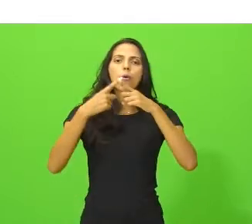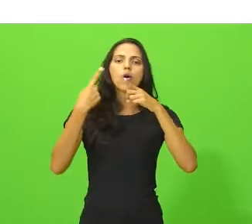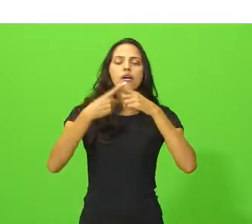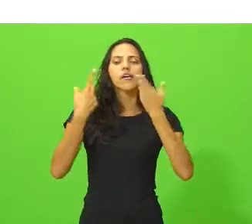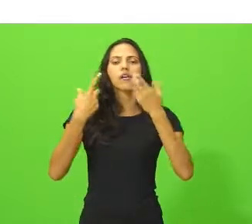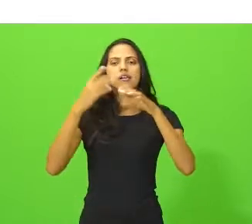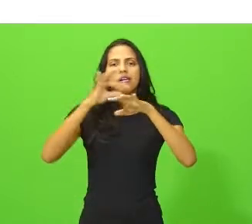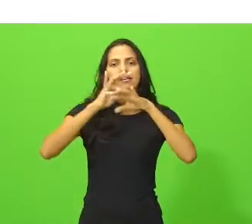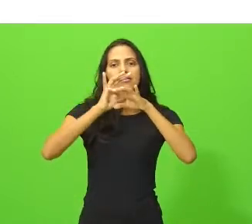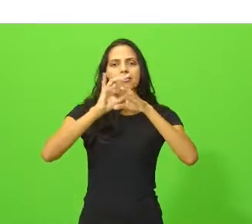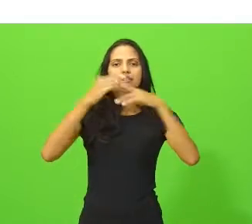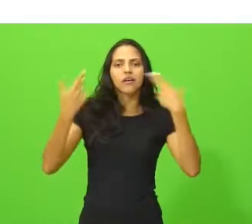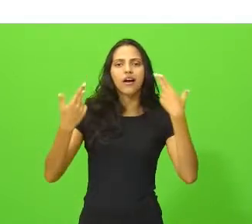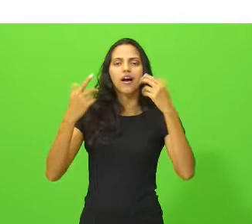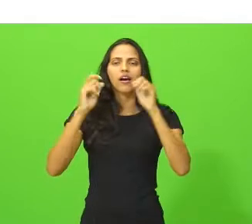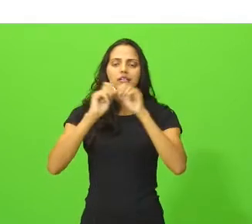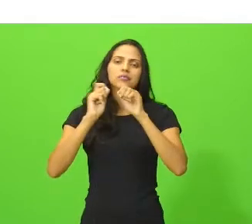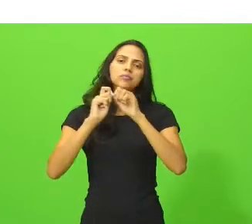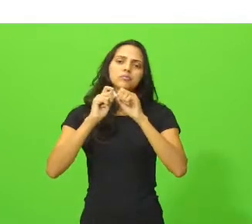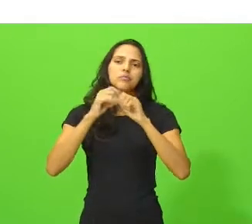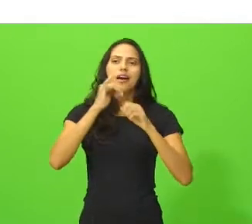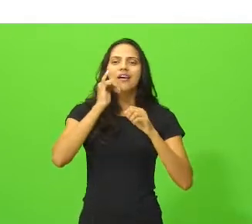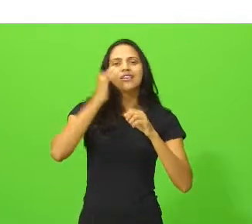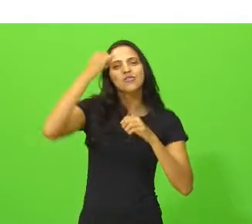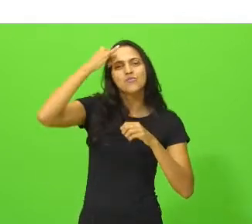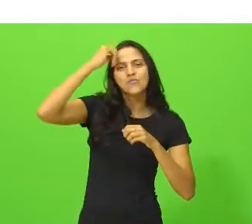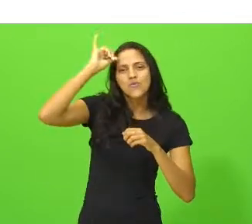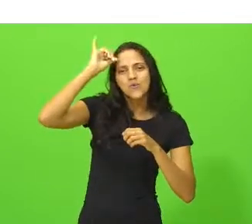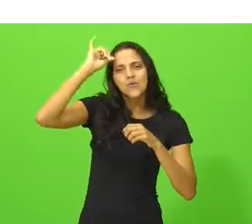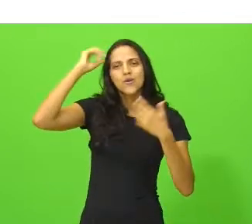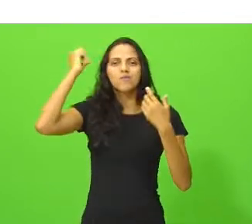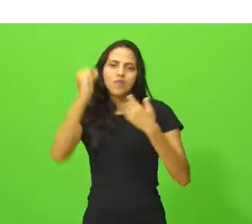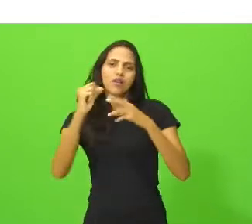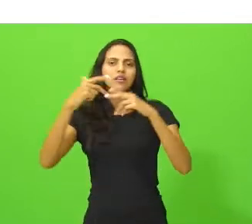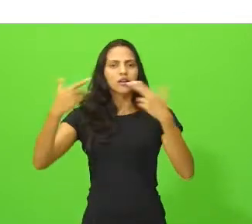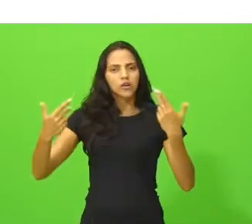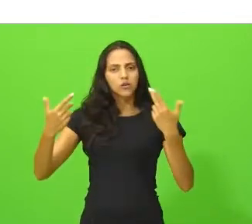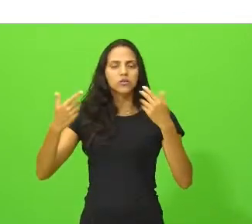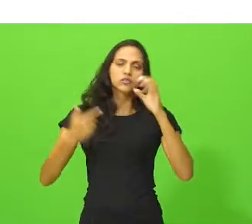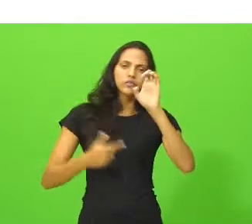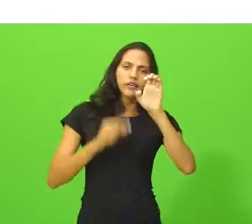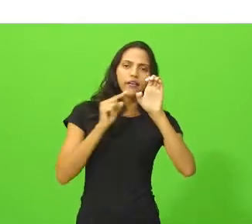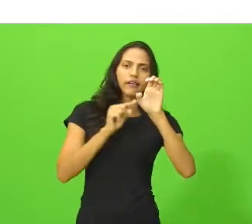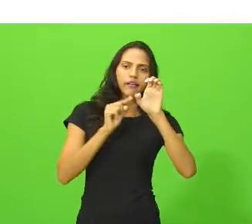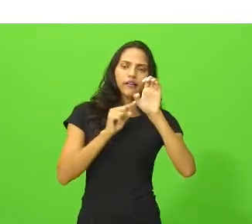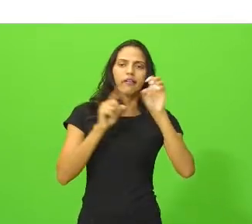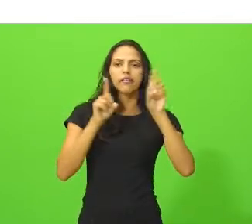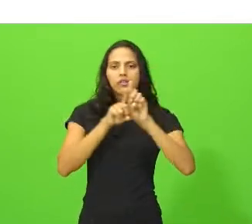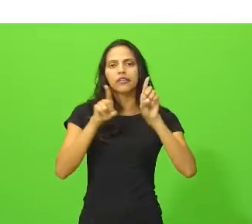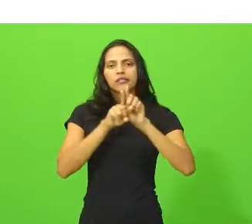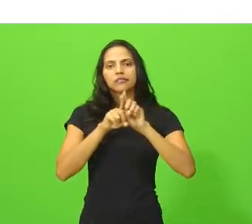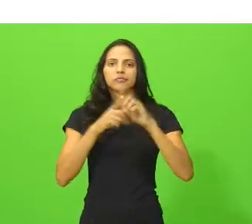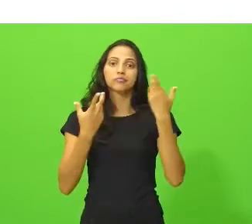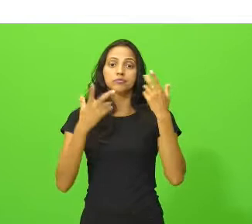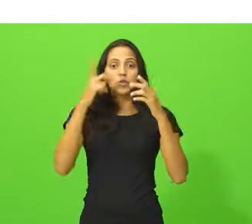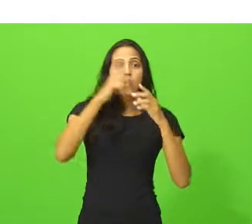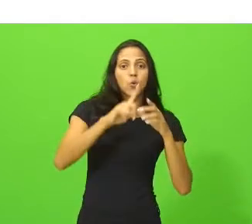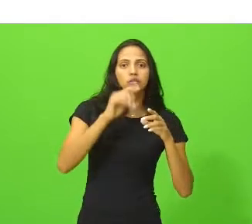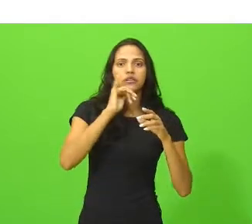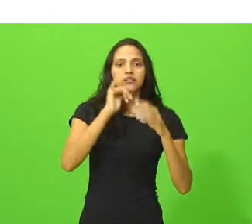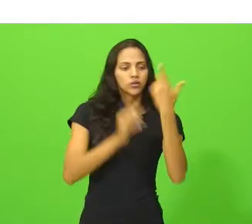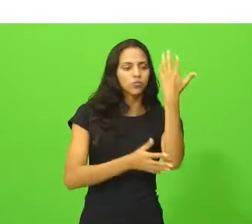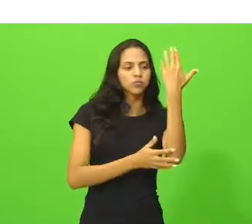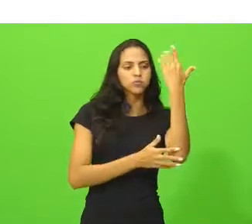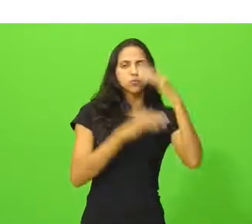Amazônia, compensa a possível degradação ambiental. E a letra E, a recuperação de áreas